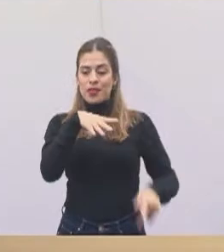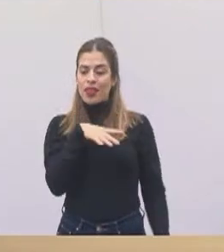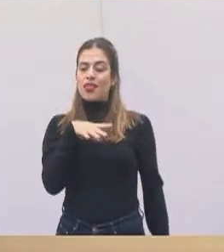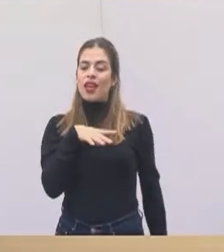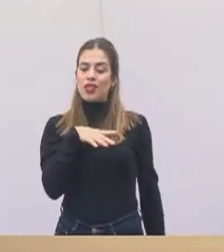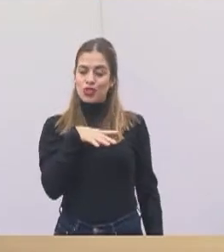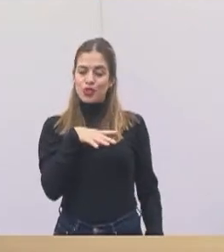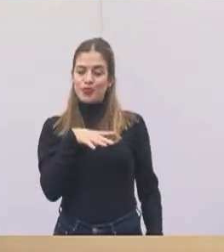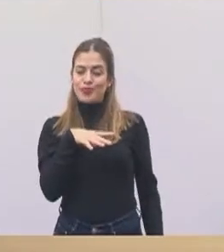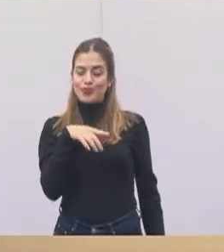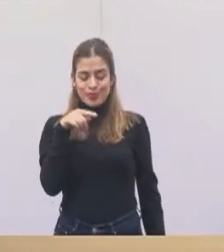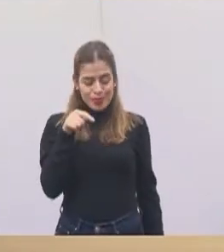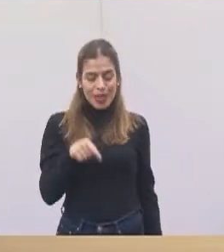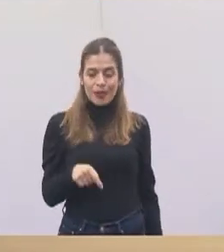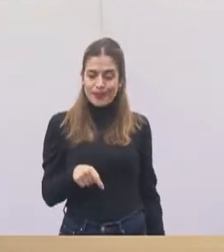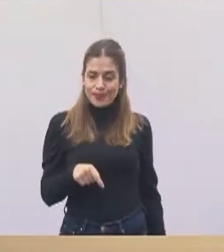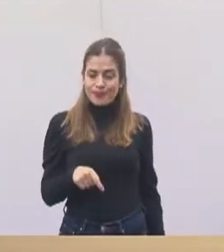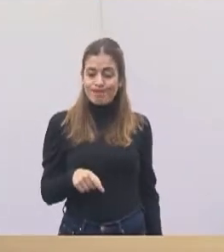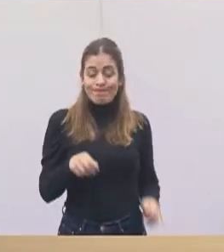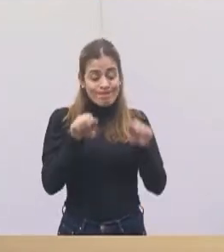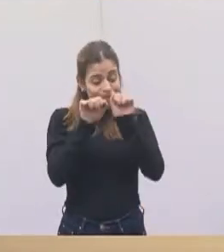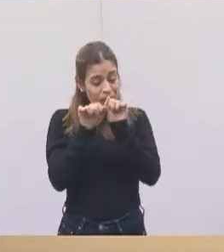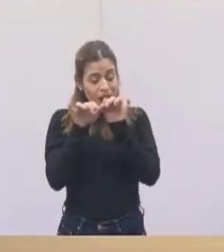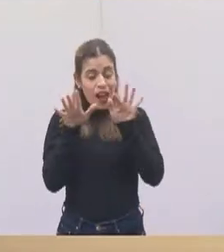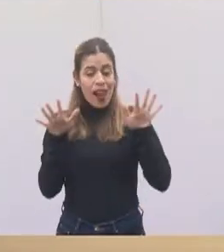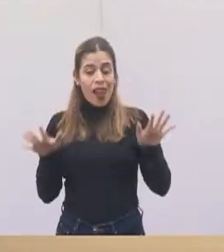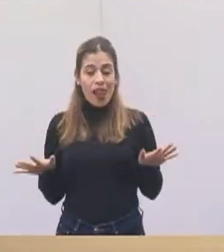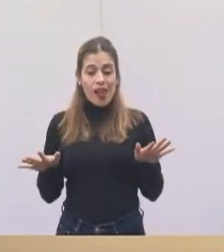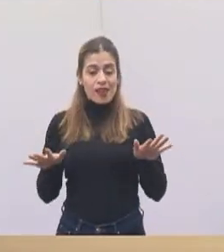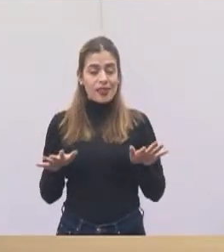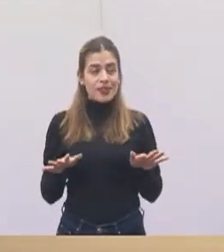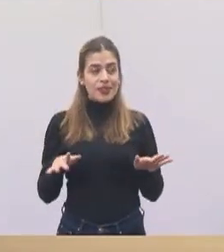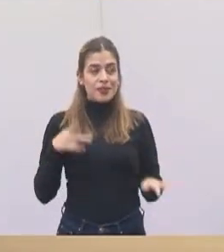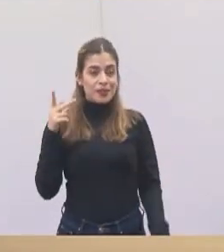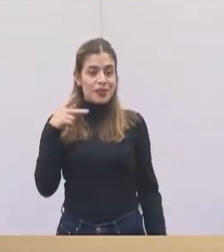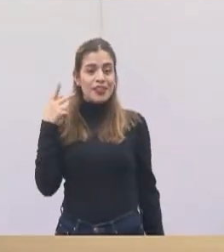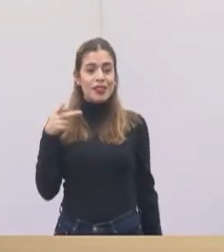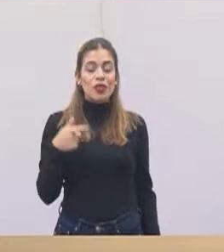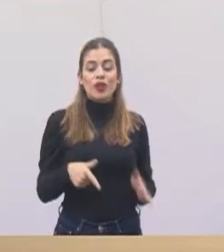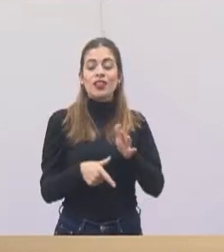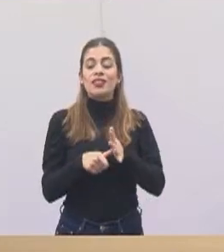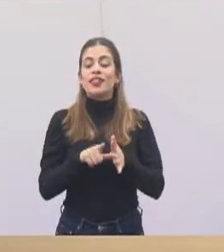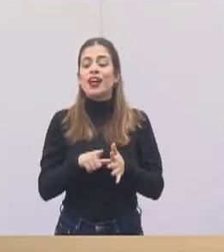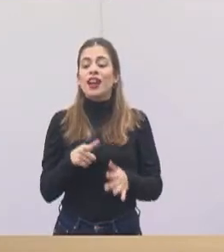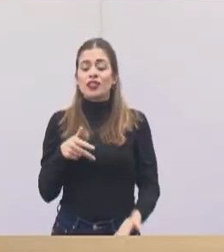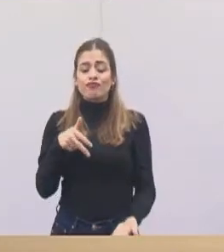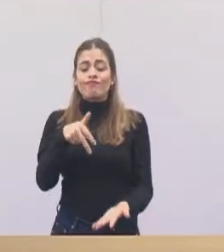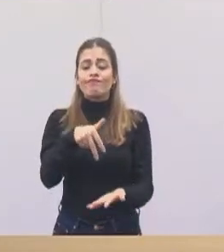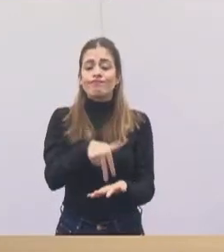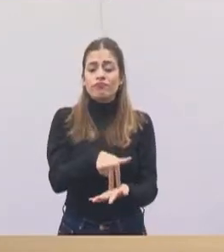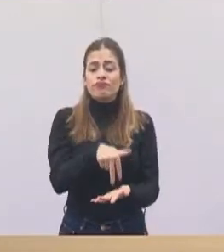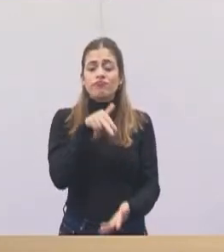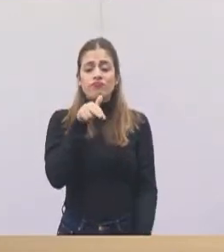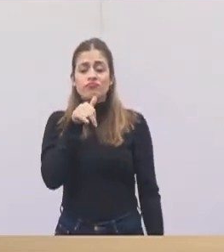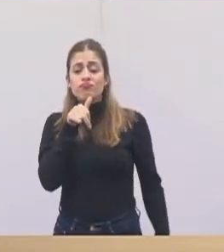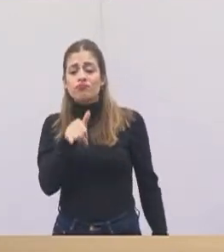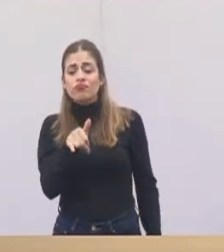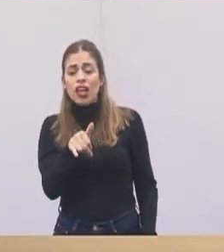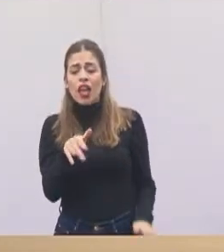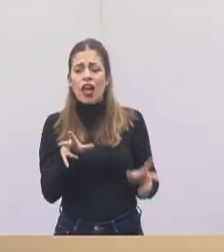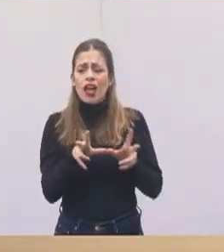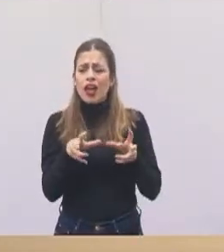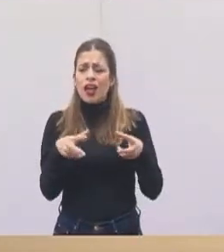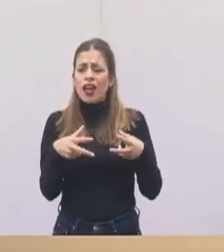cidade. E quero deixar também aqui muito claro, alguns vereadores que antecederam, dizendo o seguinte, que essa casa não pode